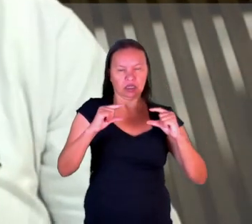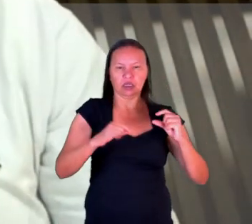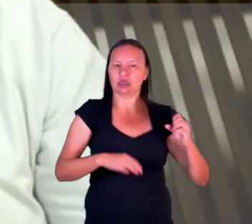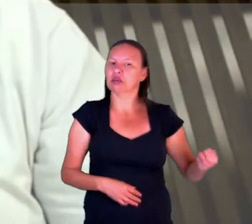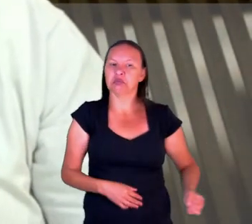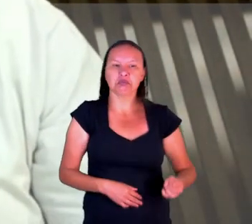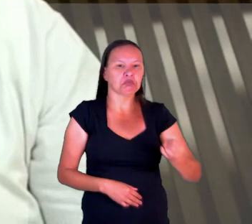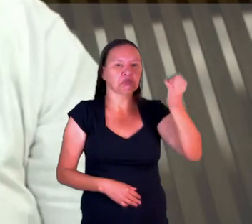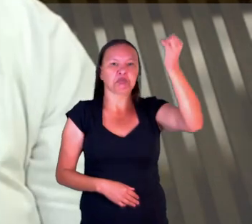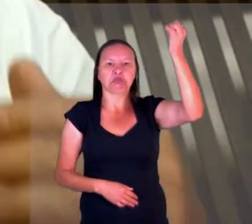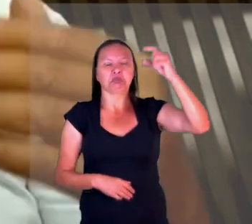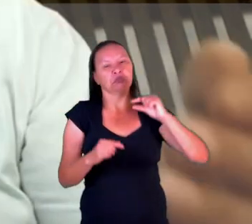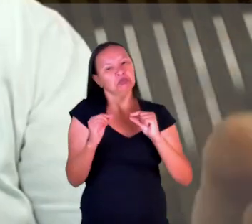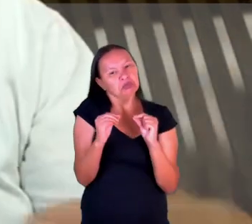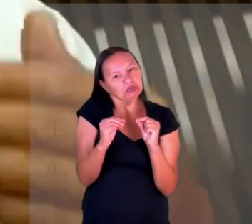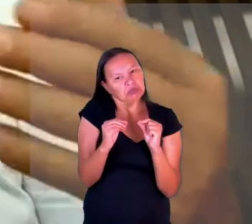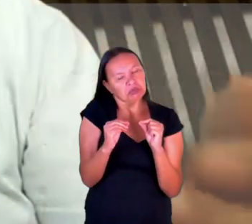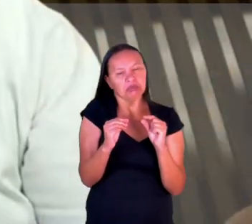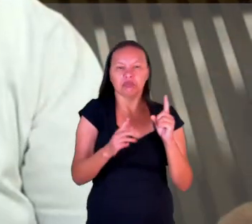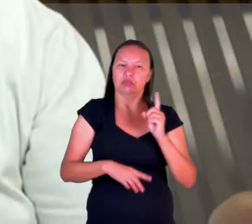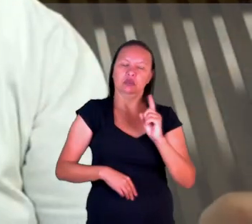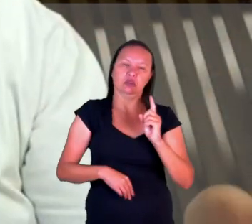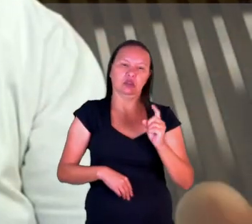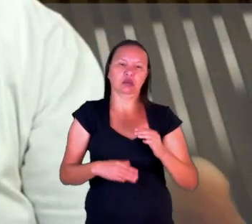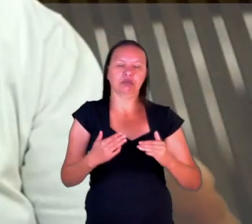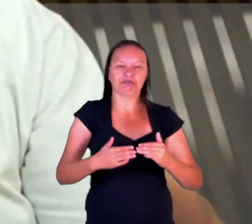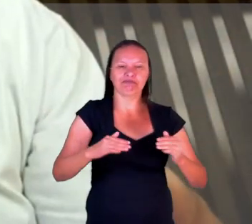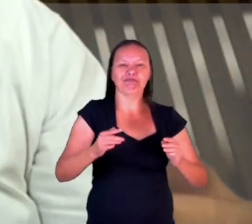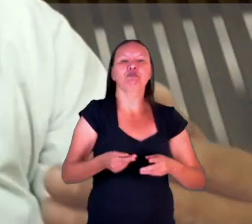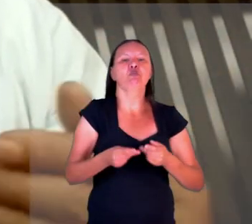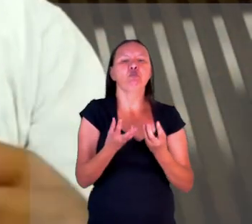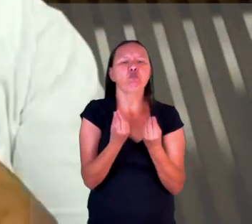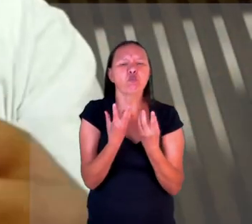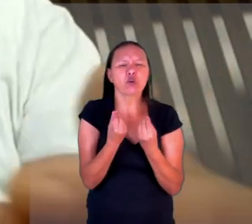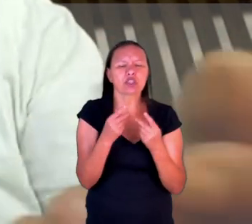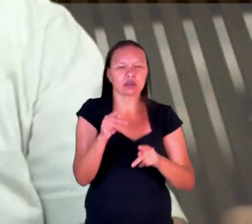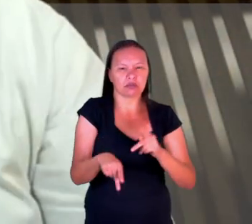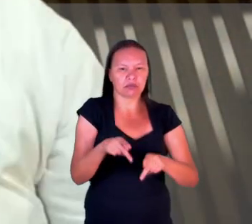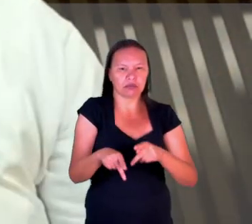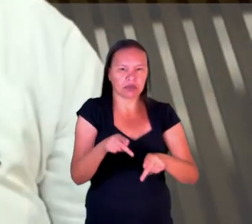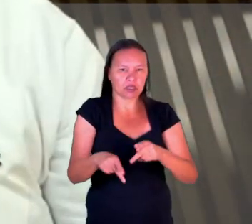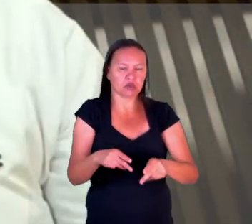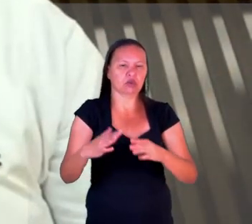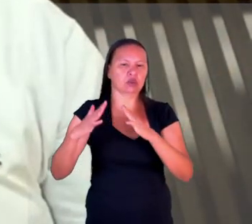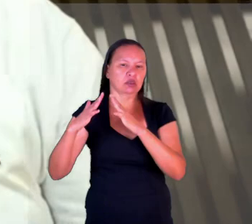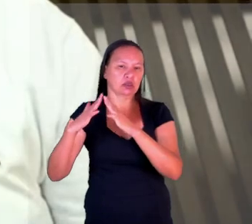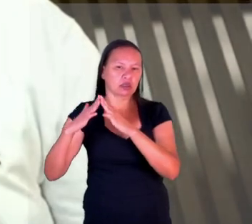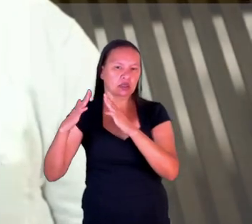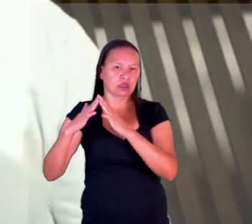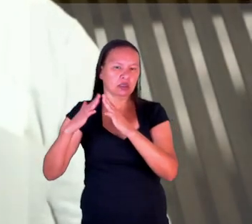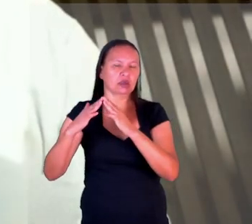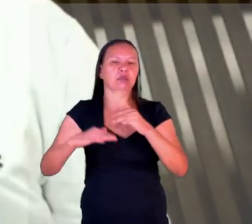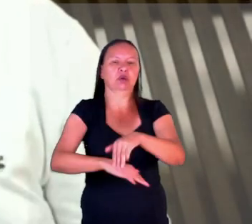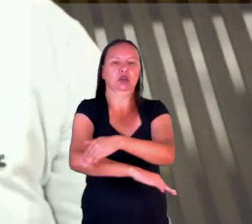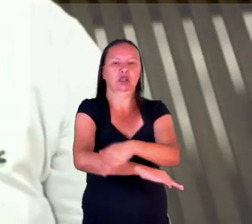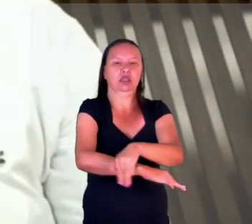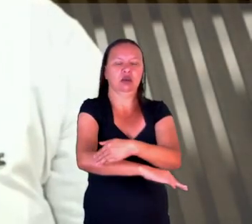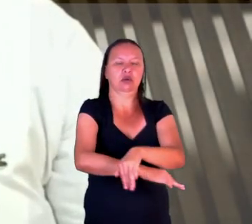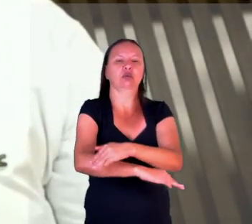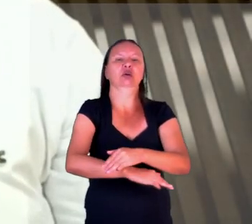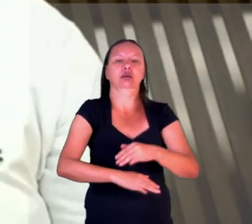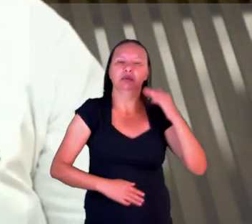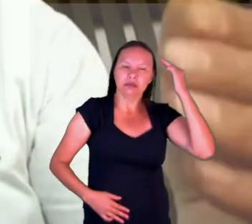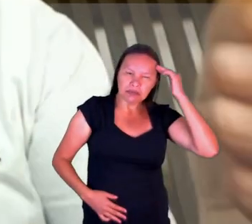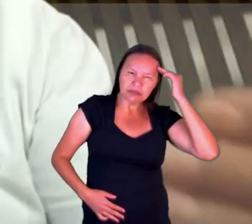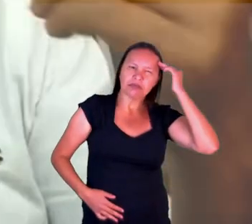as margens de rodovias concentra já o grande número de pessoas em situação de rua então para toda essa esse segmento é fundamental pensar eh